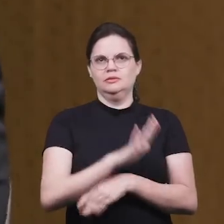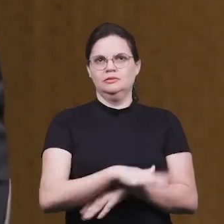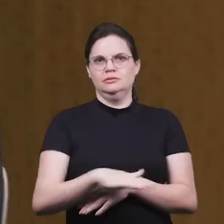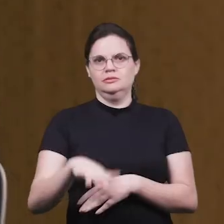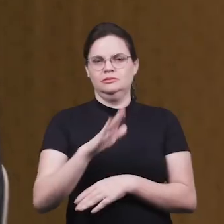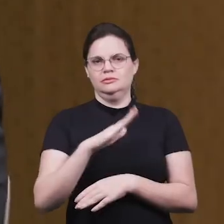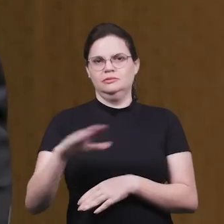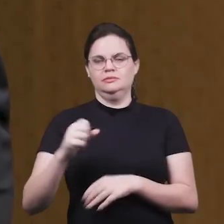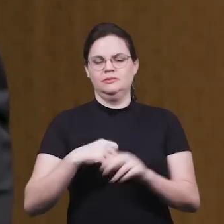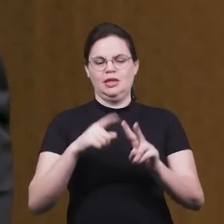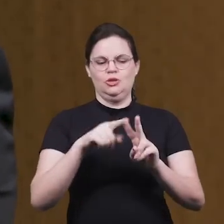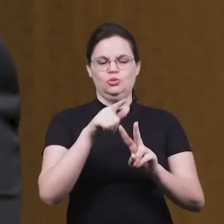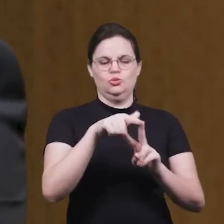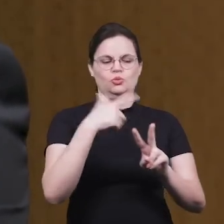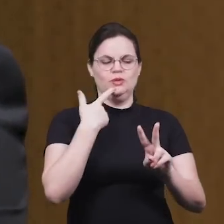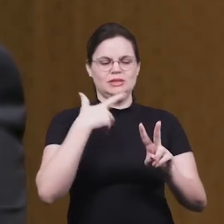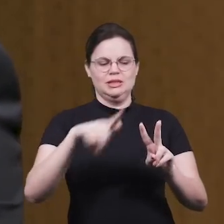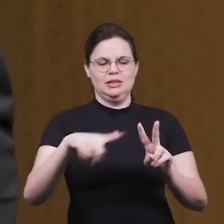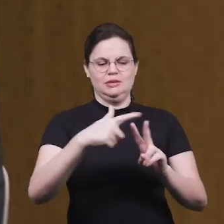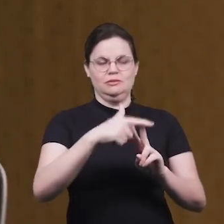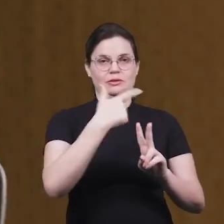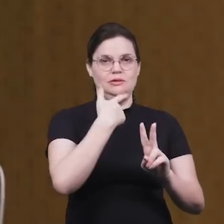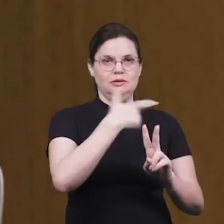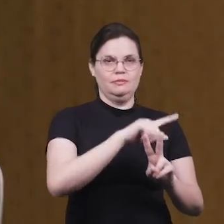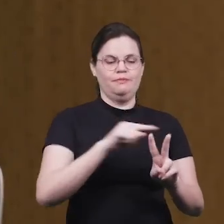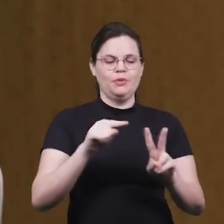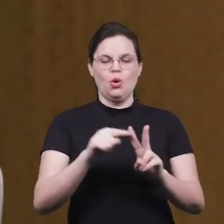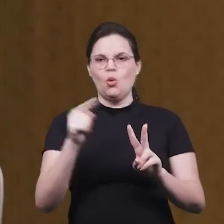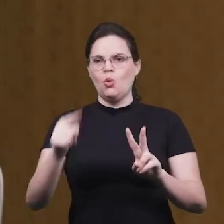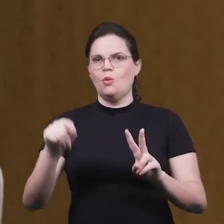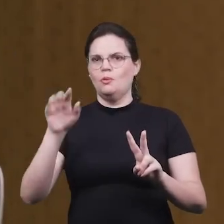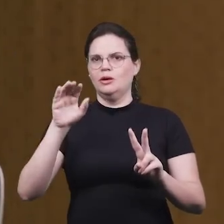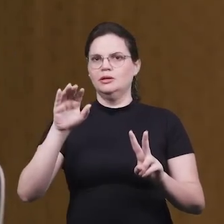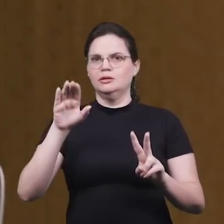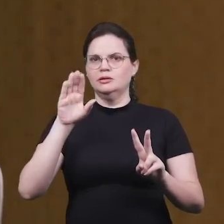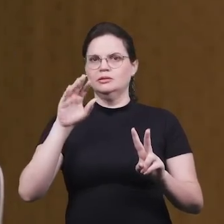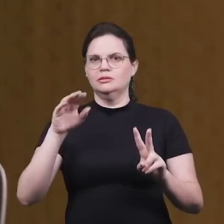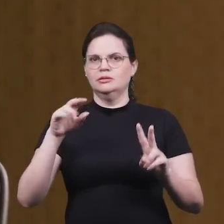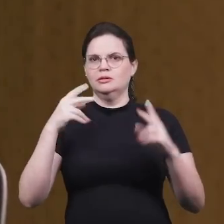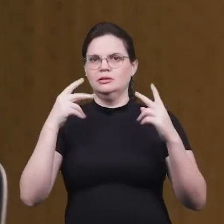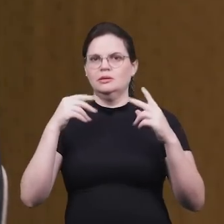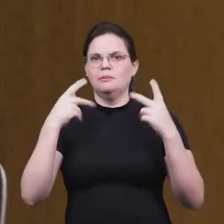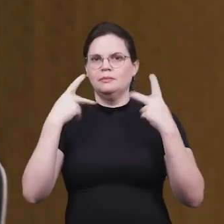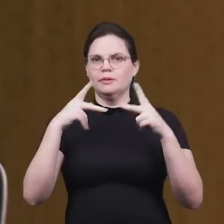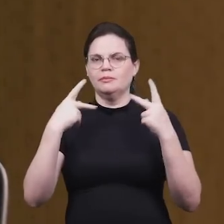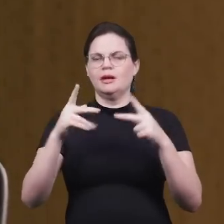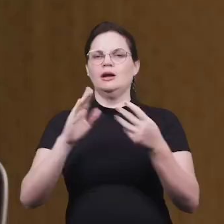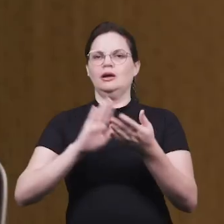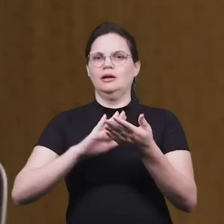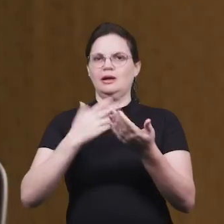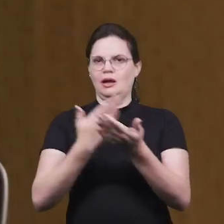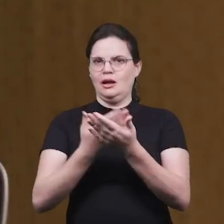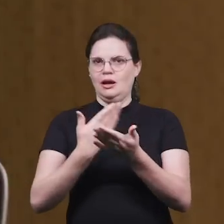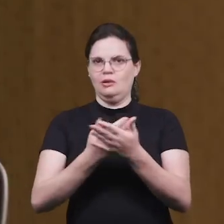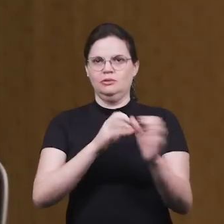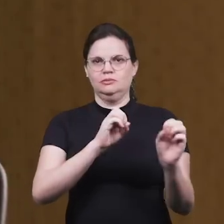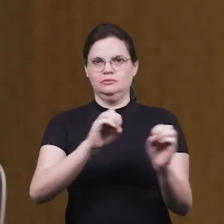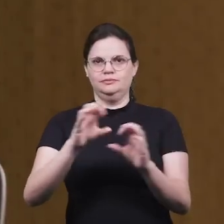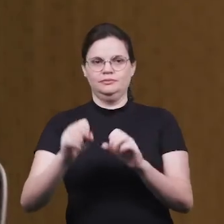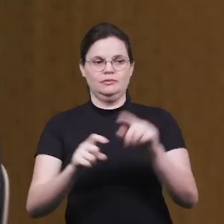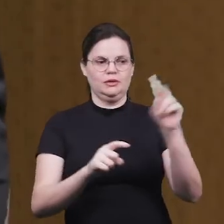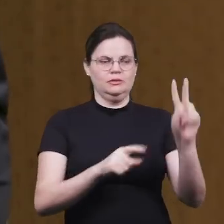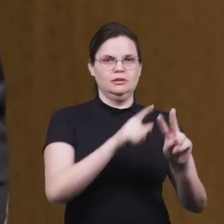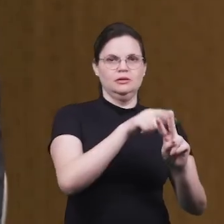2 idiomas, uma professora dá aula, outra professora ali do lado, né, traduzindo. Então,